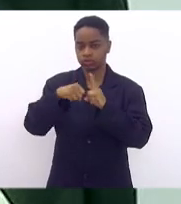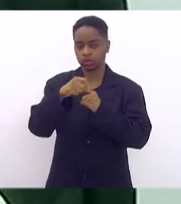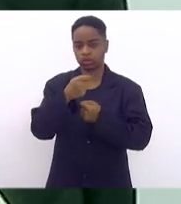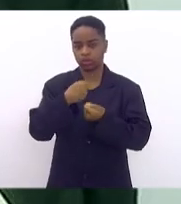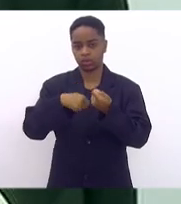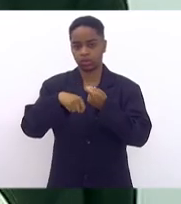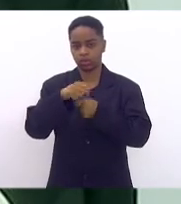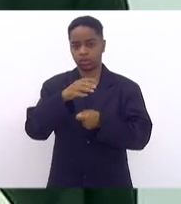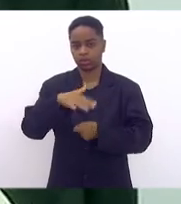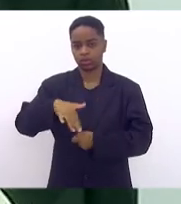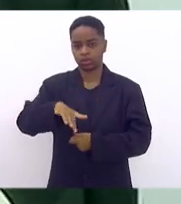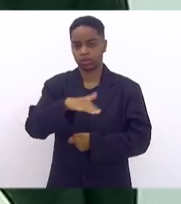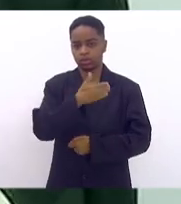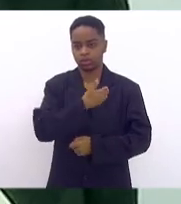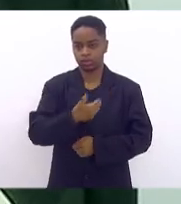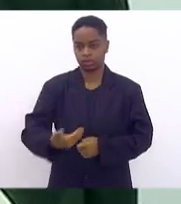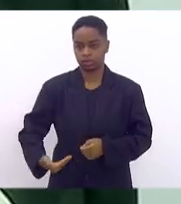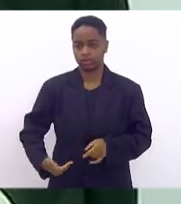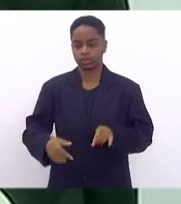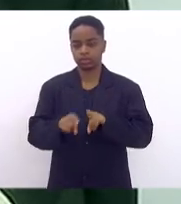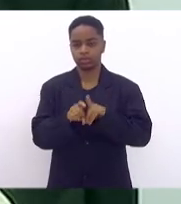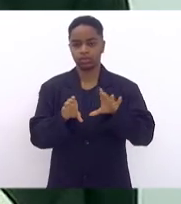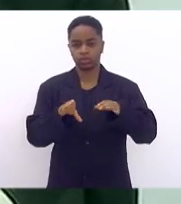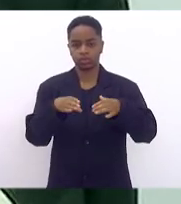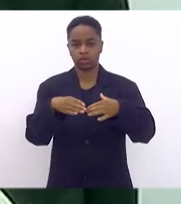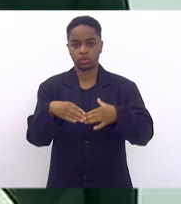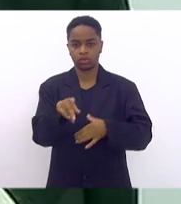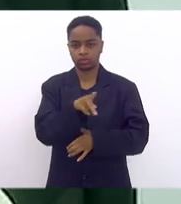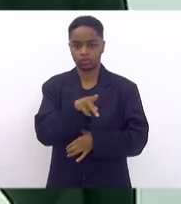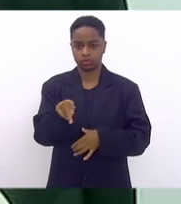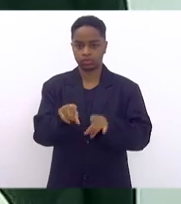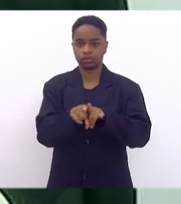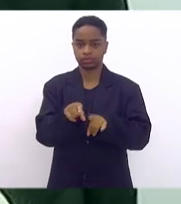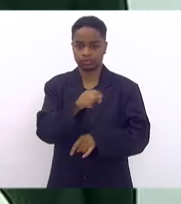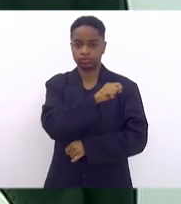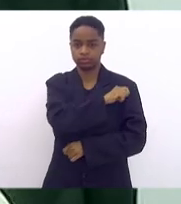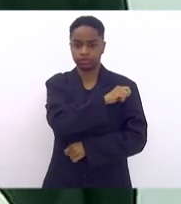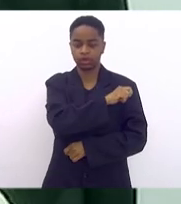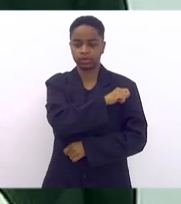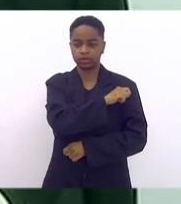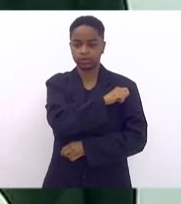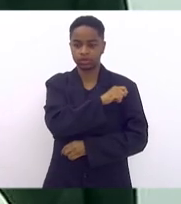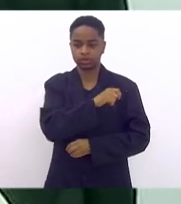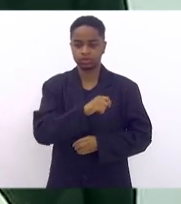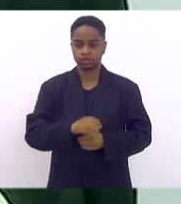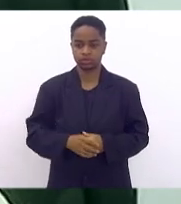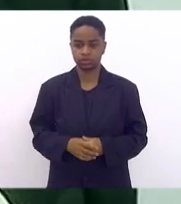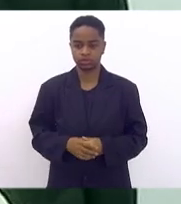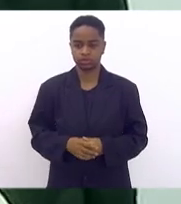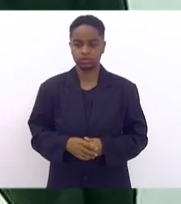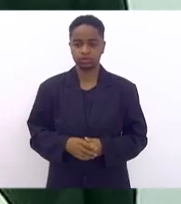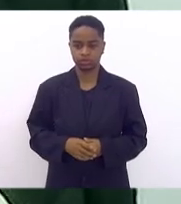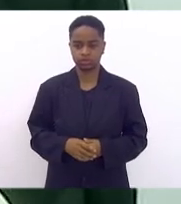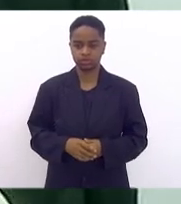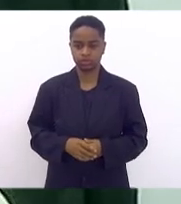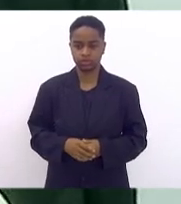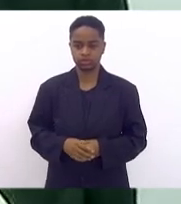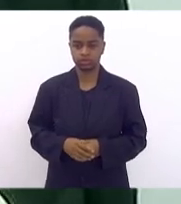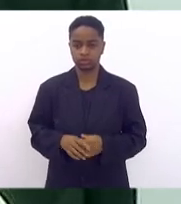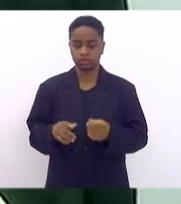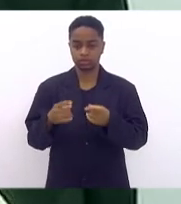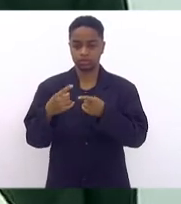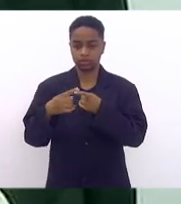rede pública, no corpo docente e no corpo discente. Inclusive, andando aqui no